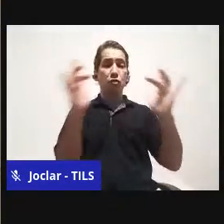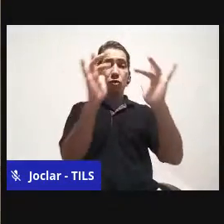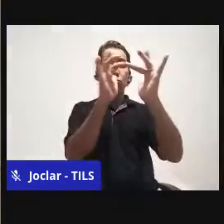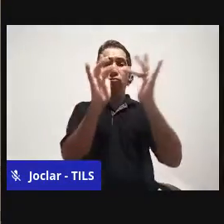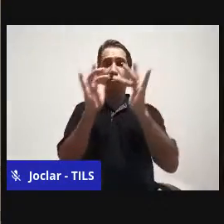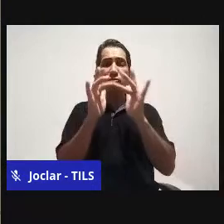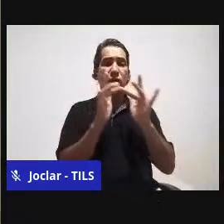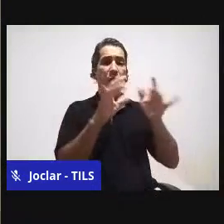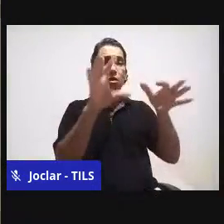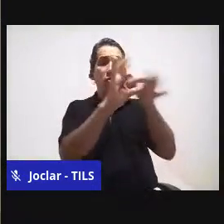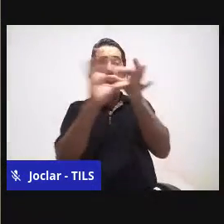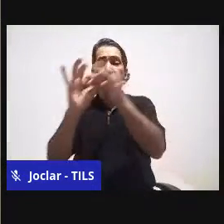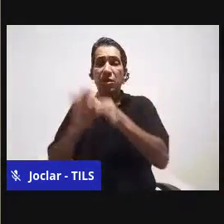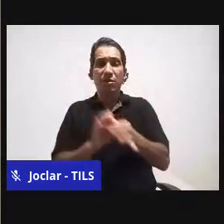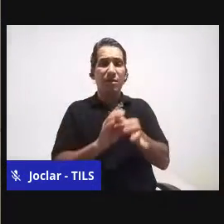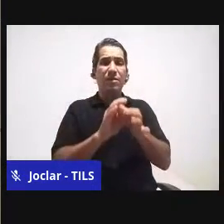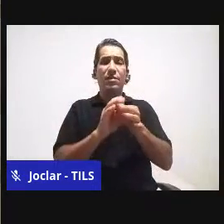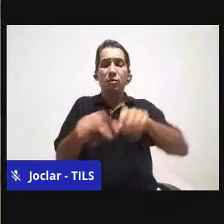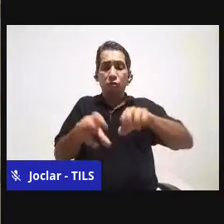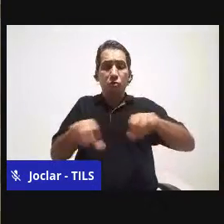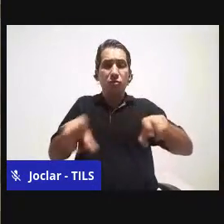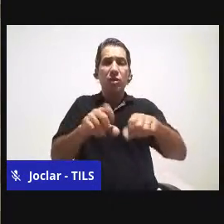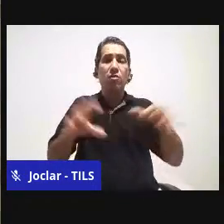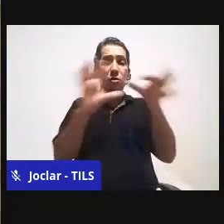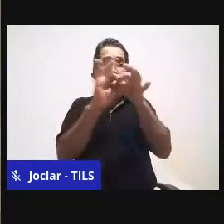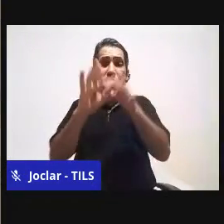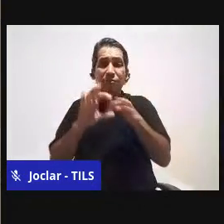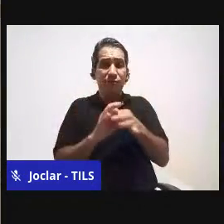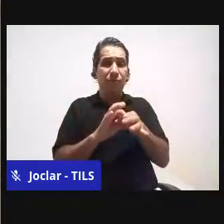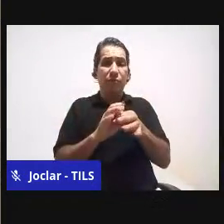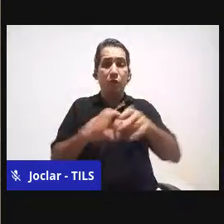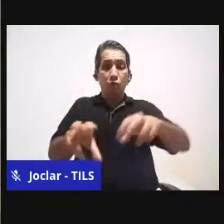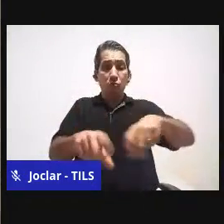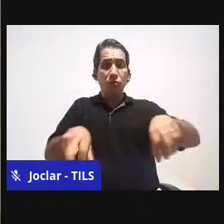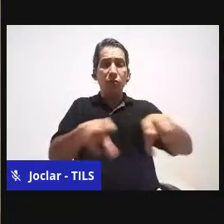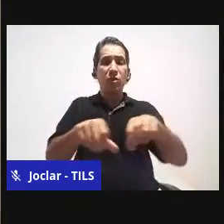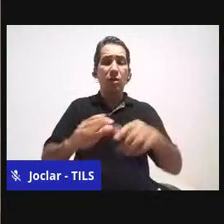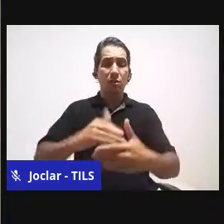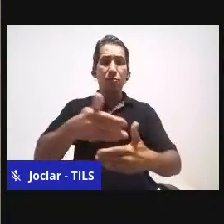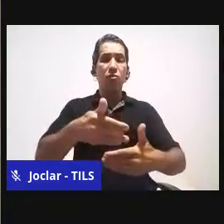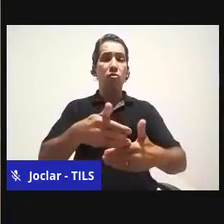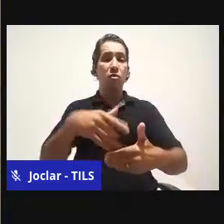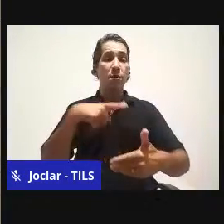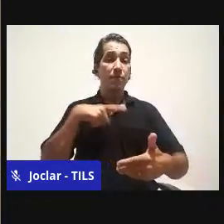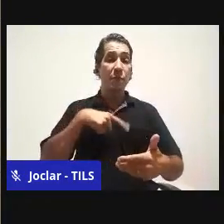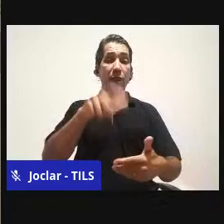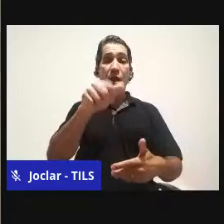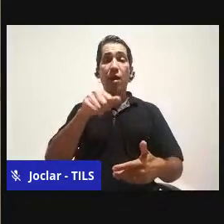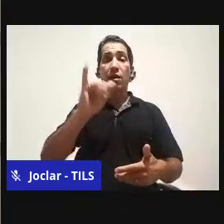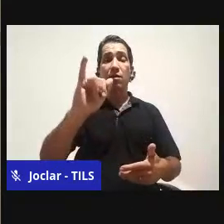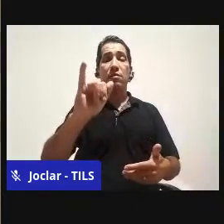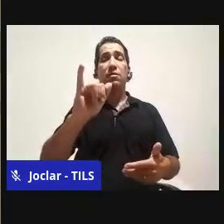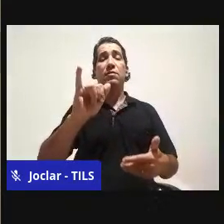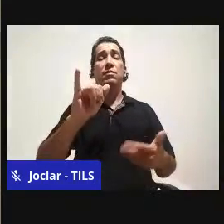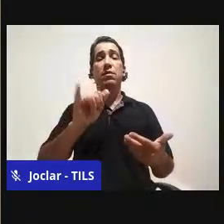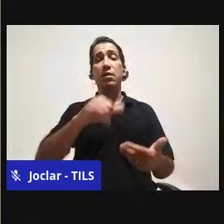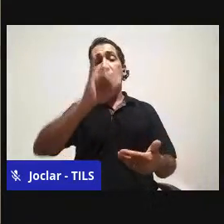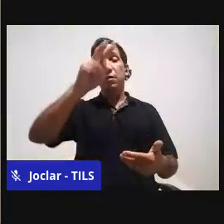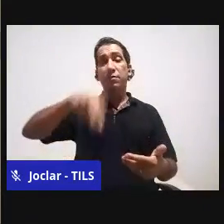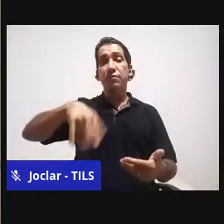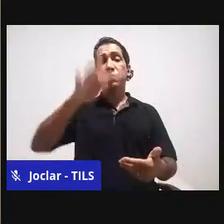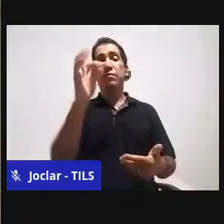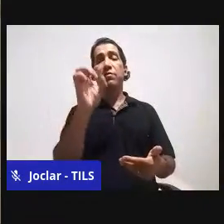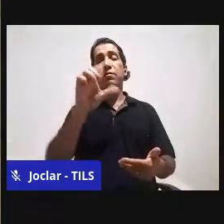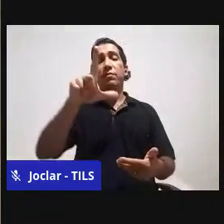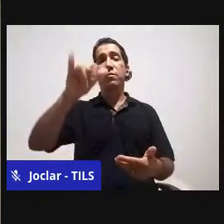máquinas vão estar dotadas de inteligência artificial. Essa inteligência artificial, ela vai ter aprendizagem